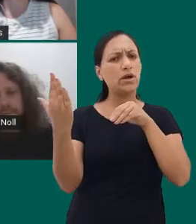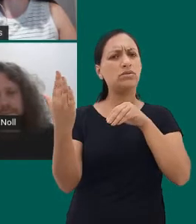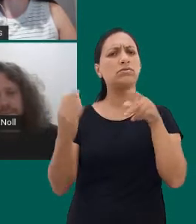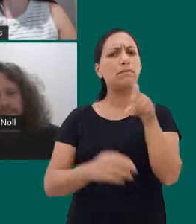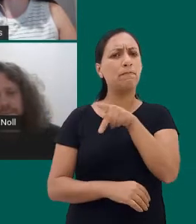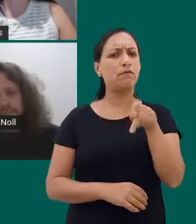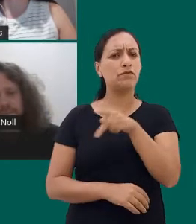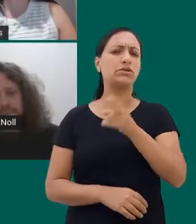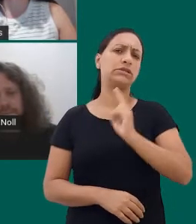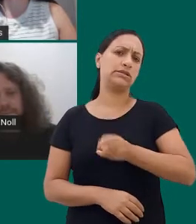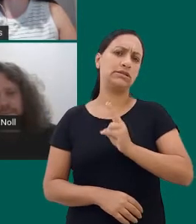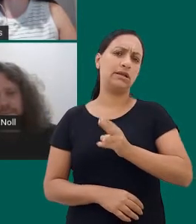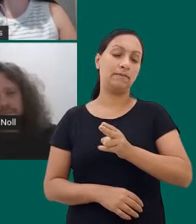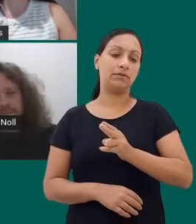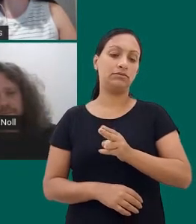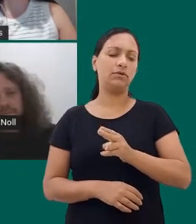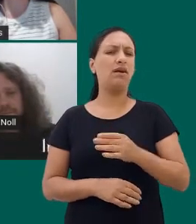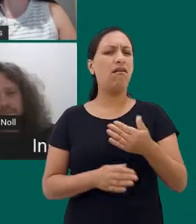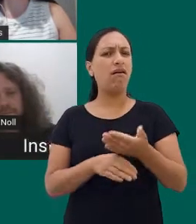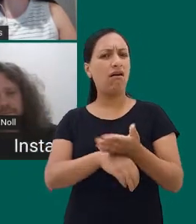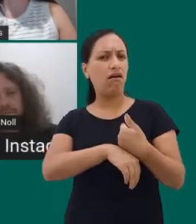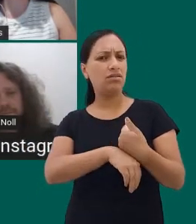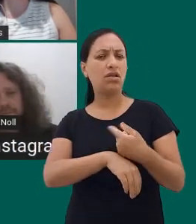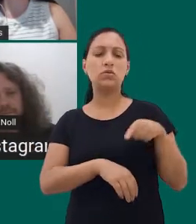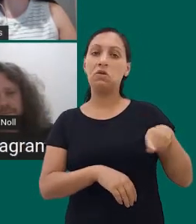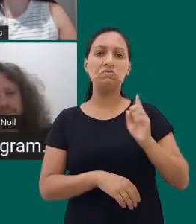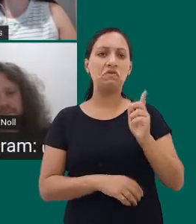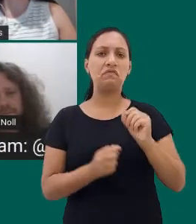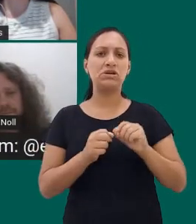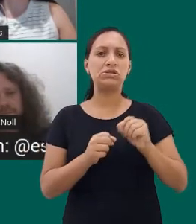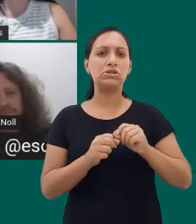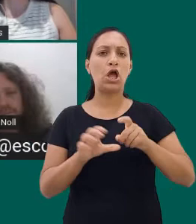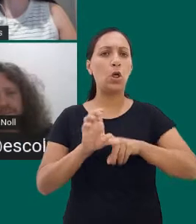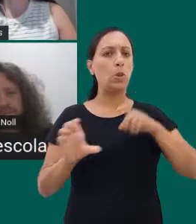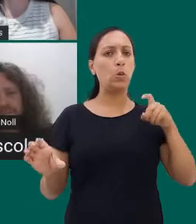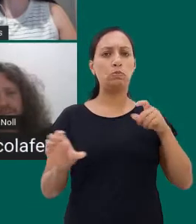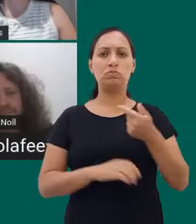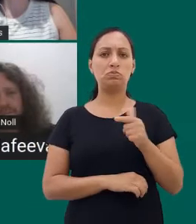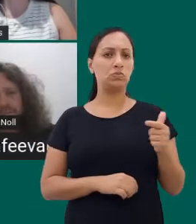muito cedo ele não fazia mais as coisas por si mesmo. Então